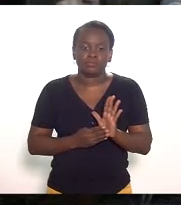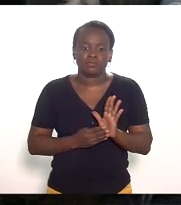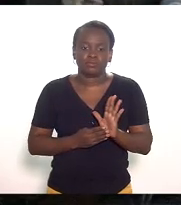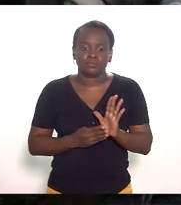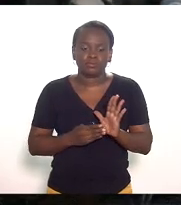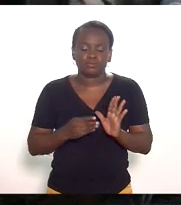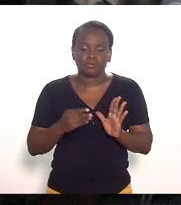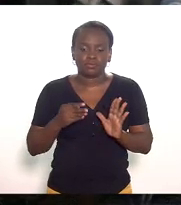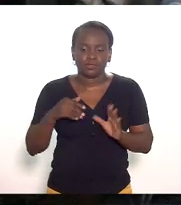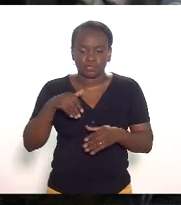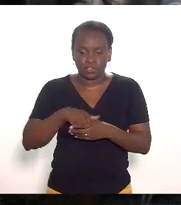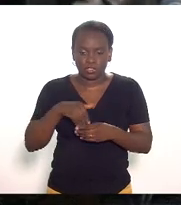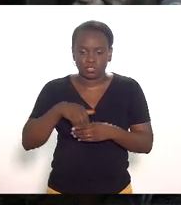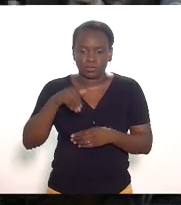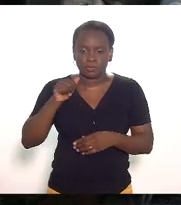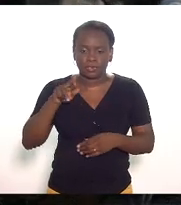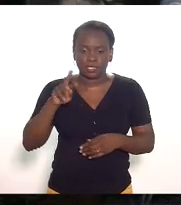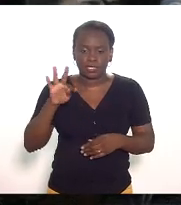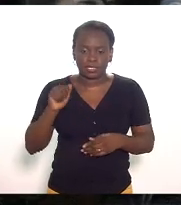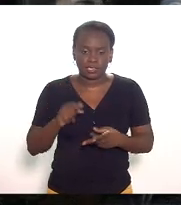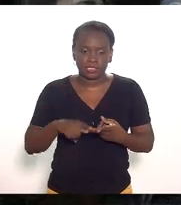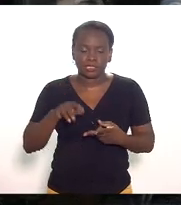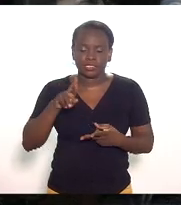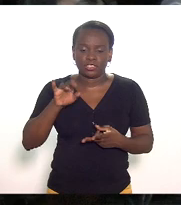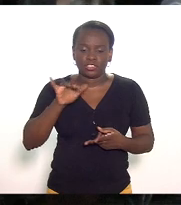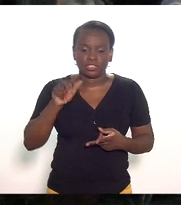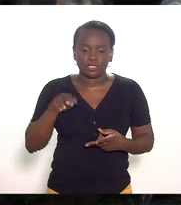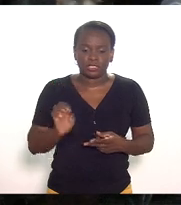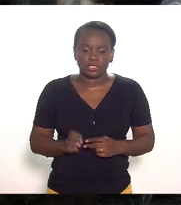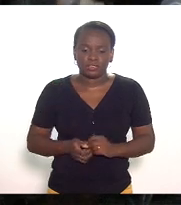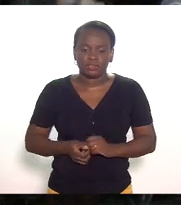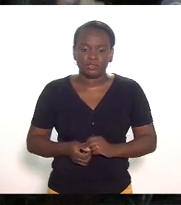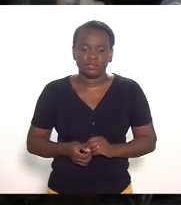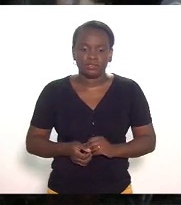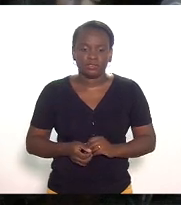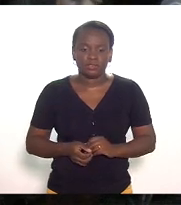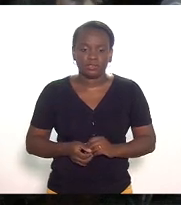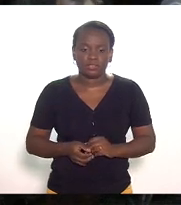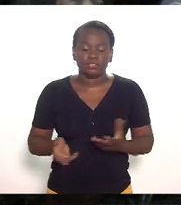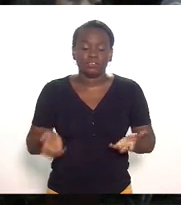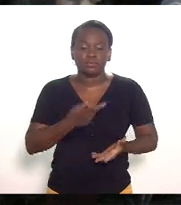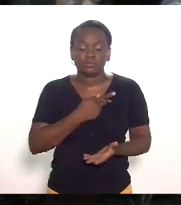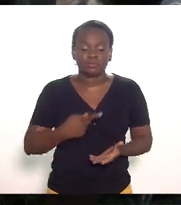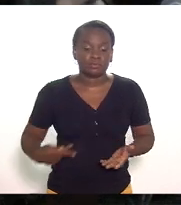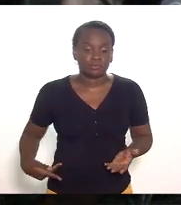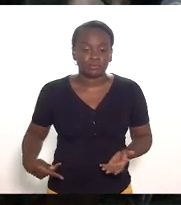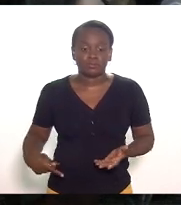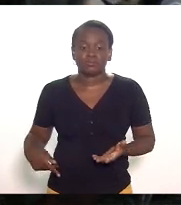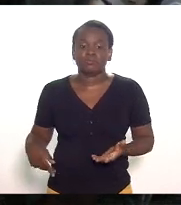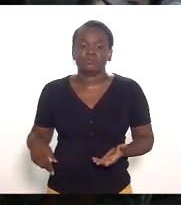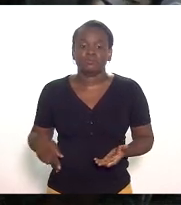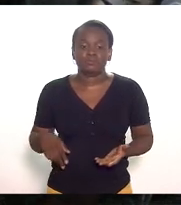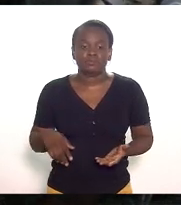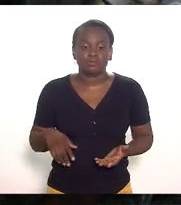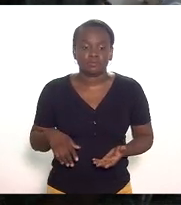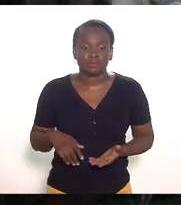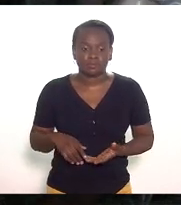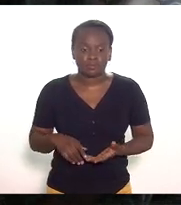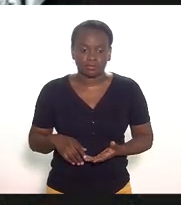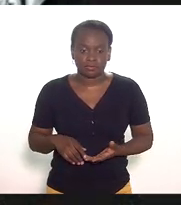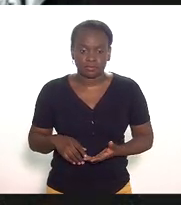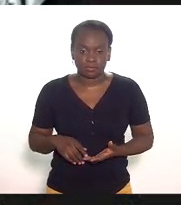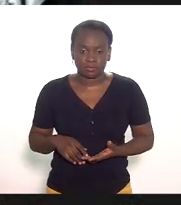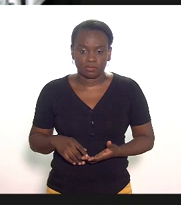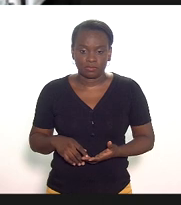Para a declaração, deputada Marta Rocha e deputada enfermeira. Flávio Serafim. A presidência. Flávio Serafim. Me inscreve no